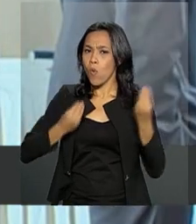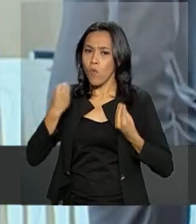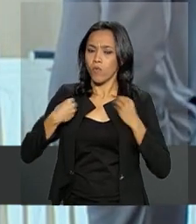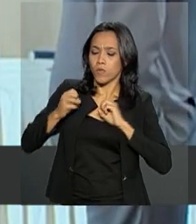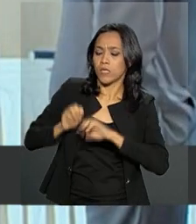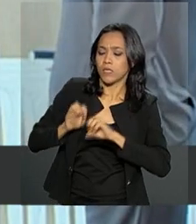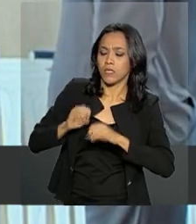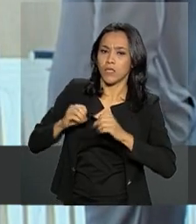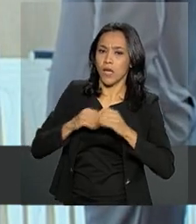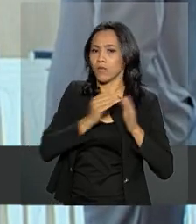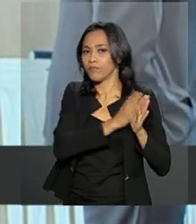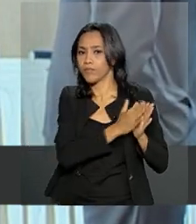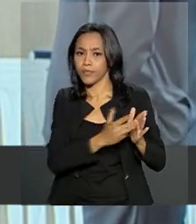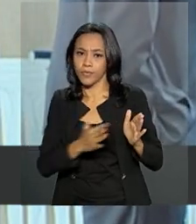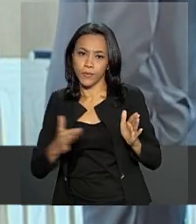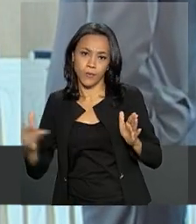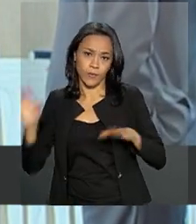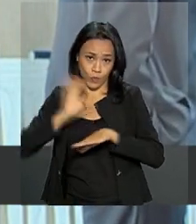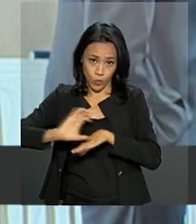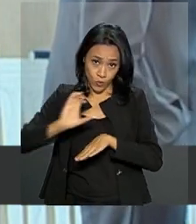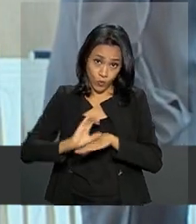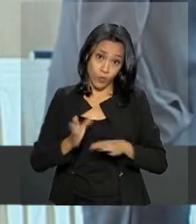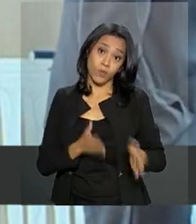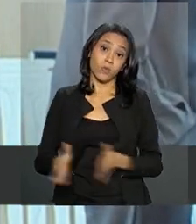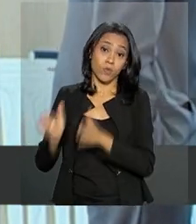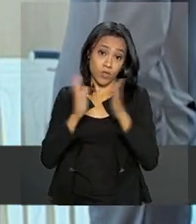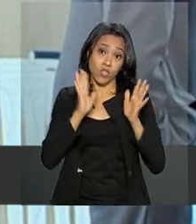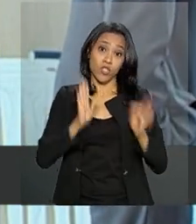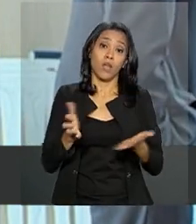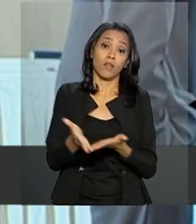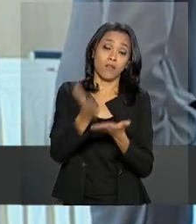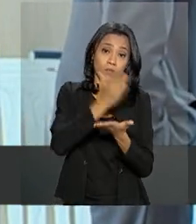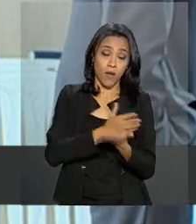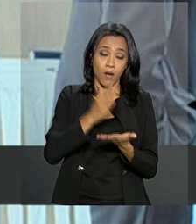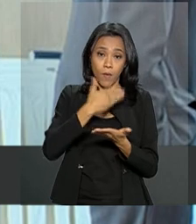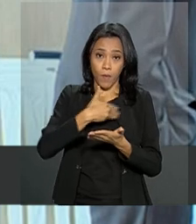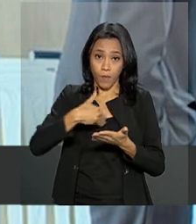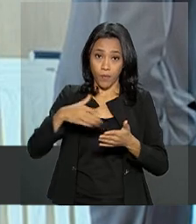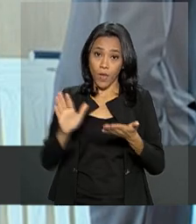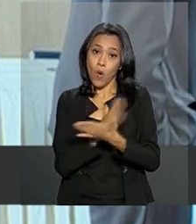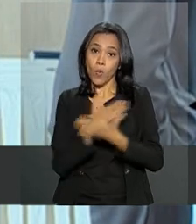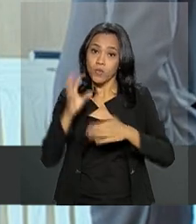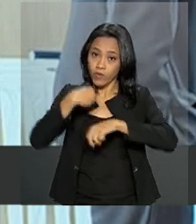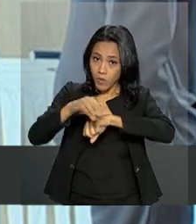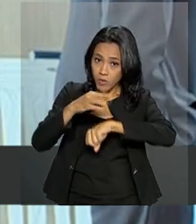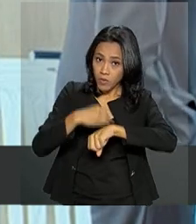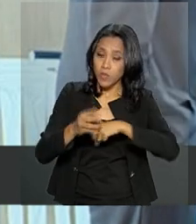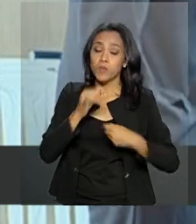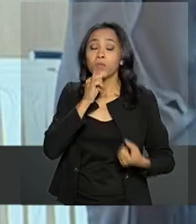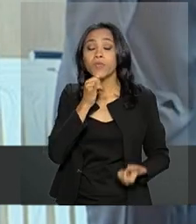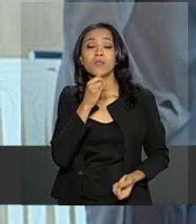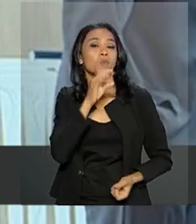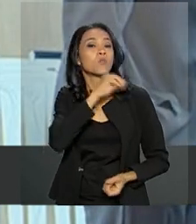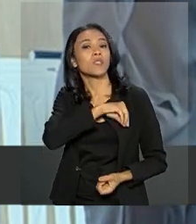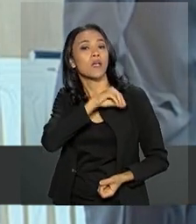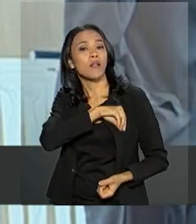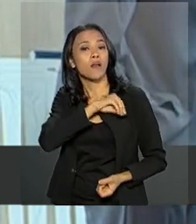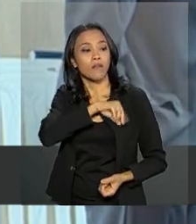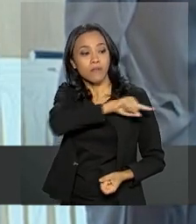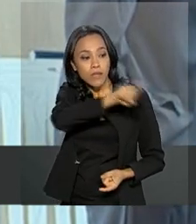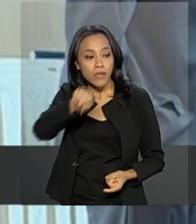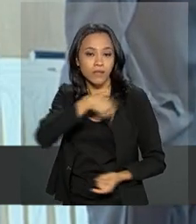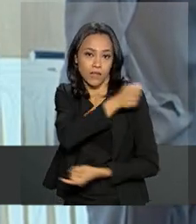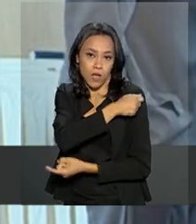ao longo do curso. E a gente já pode adiantar alguns dados sobre a renda desses estudantes, por exemplo, a maioria